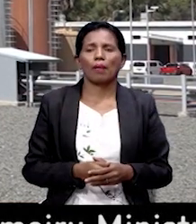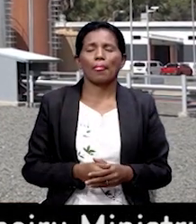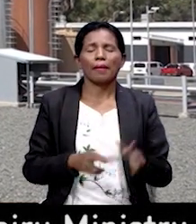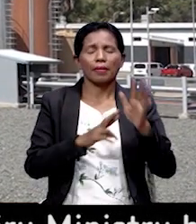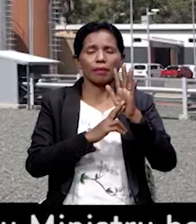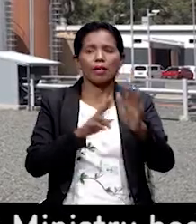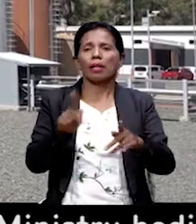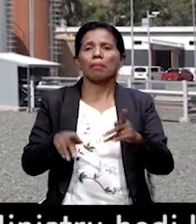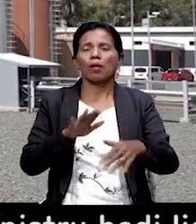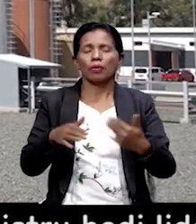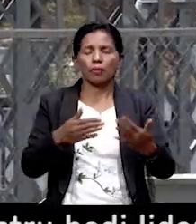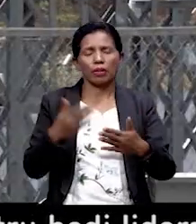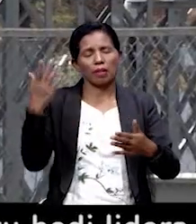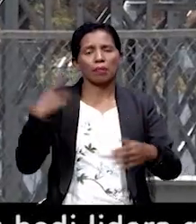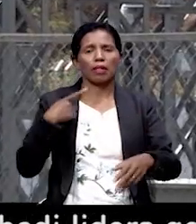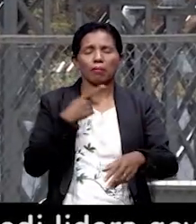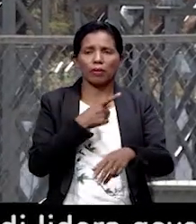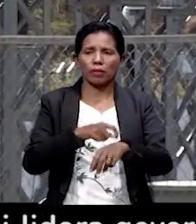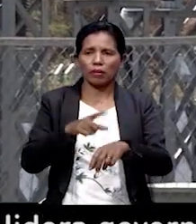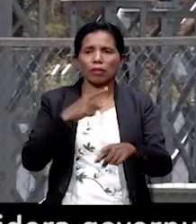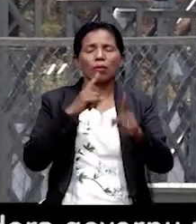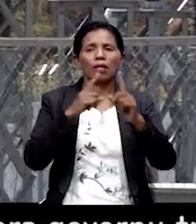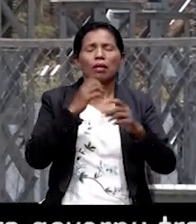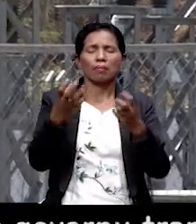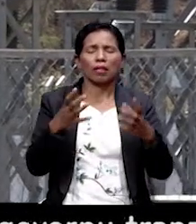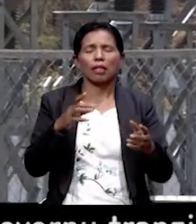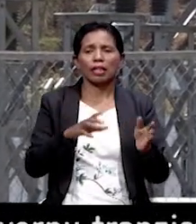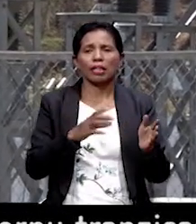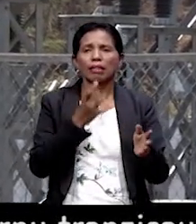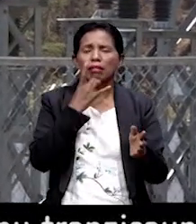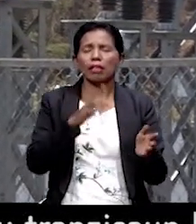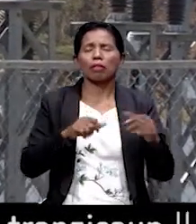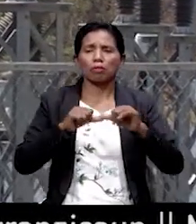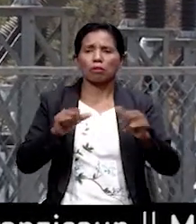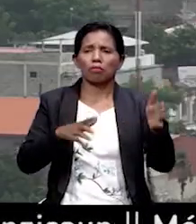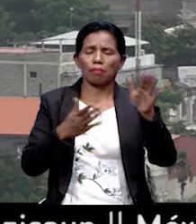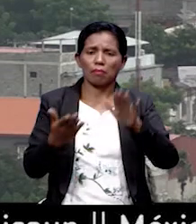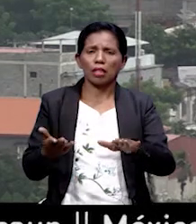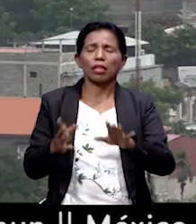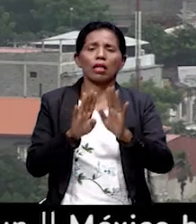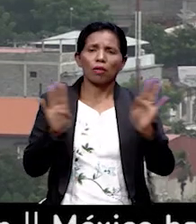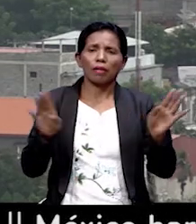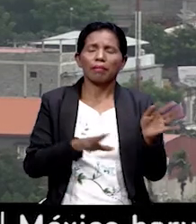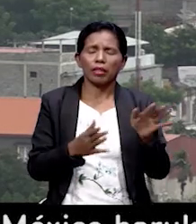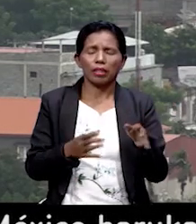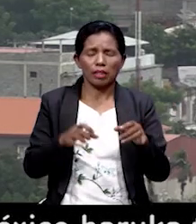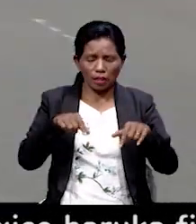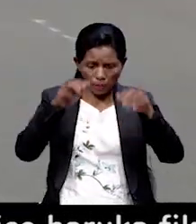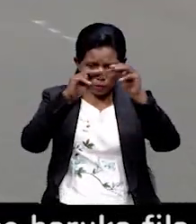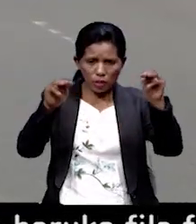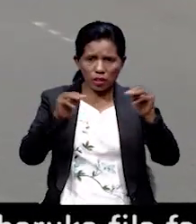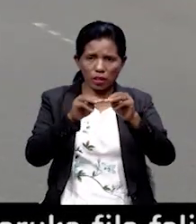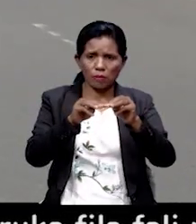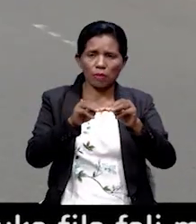parlamento nasional no povo questiona makas eletricidade nebe continua matelakan liu liu iha municipio dili tamba fo impacto